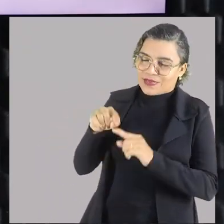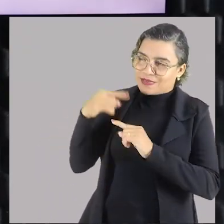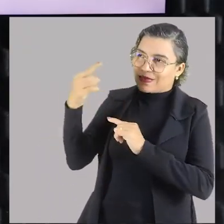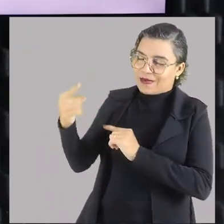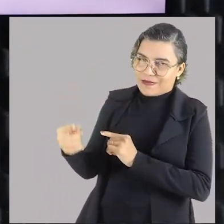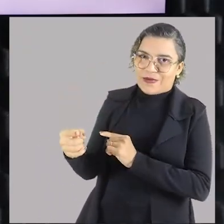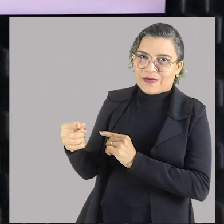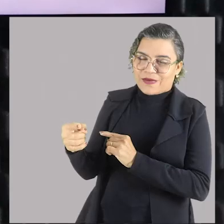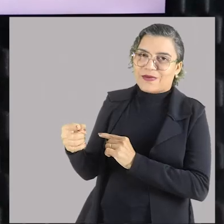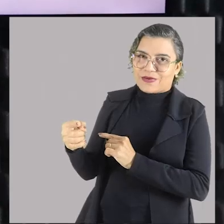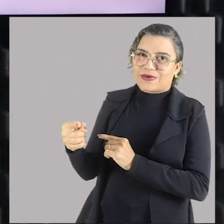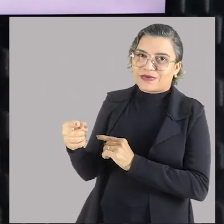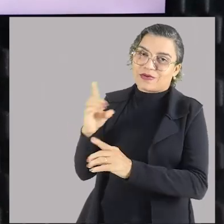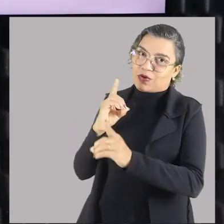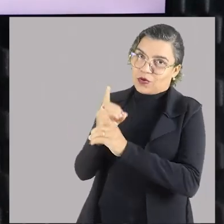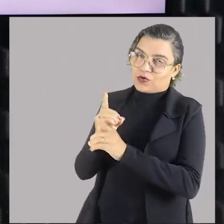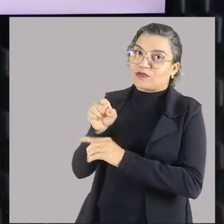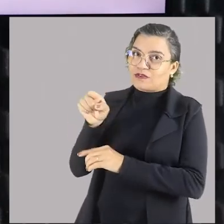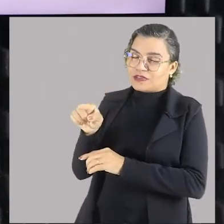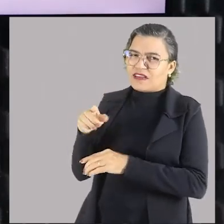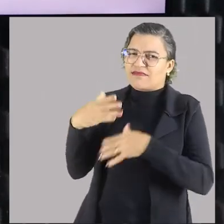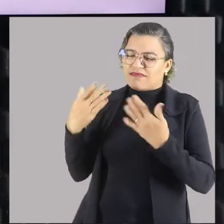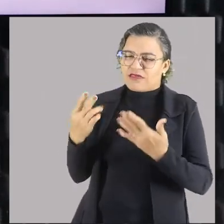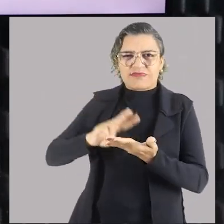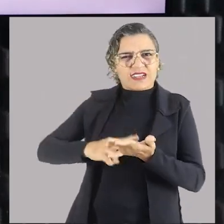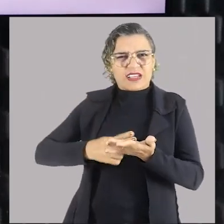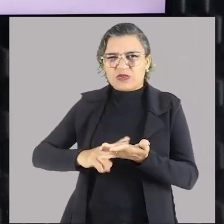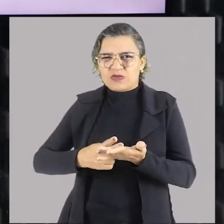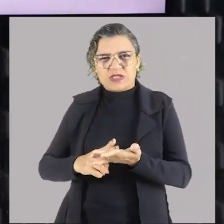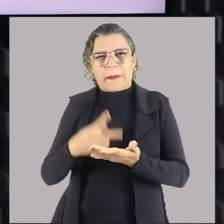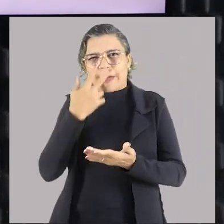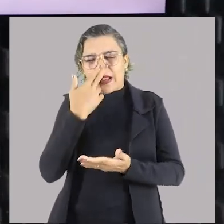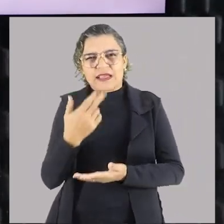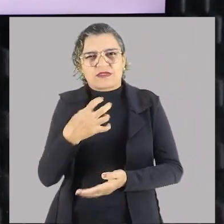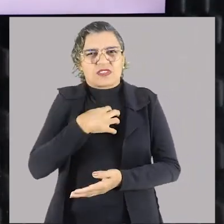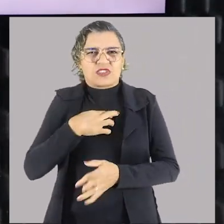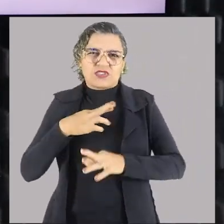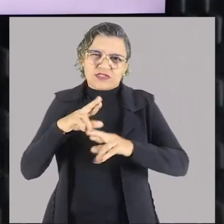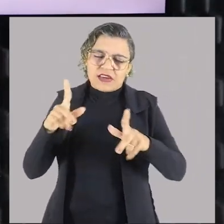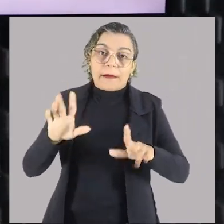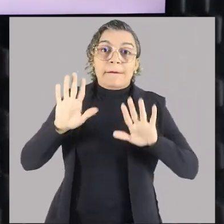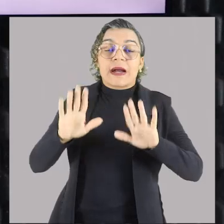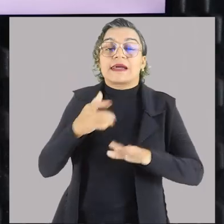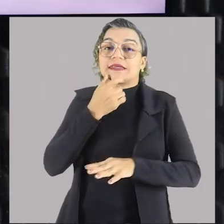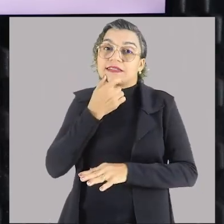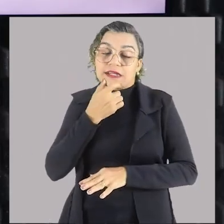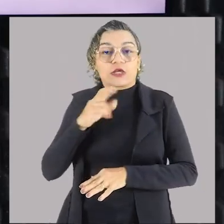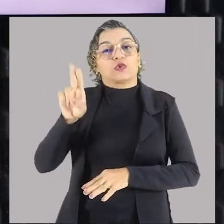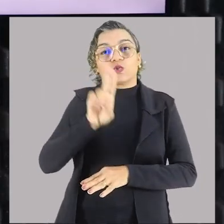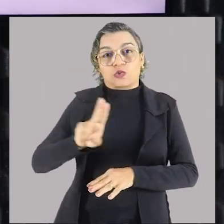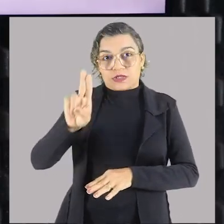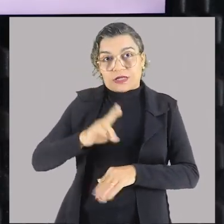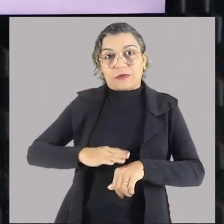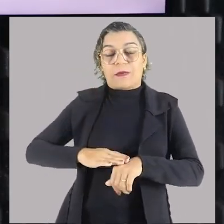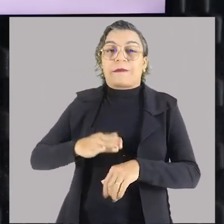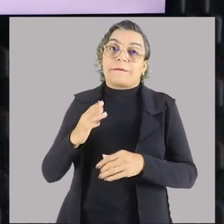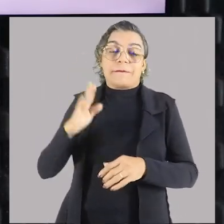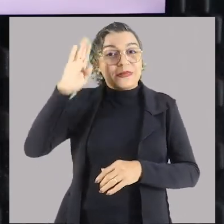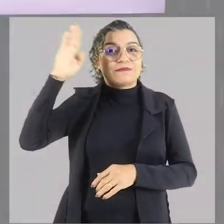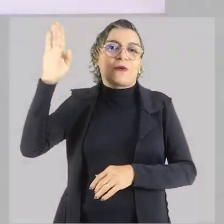Então, traduzindo, não faz sentido, tá? Mas em inglês é algo muito utilizado, principalmente com crianças,